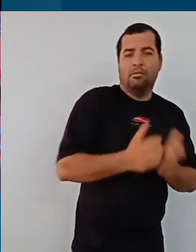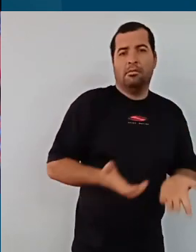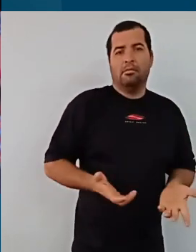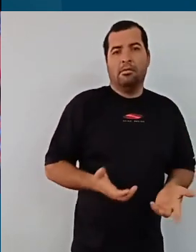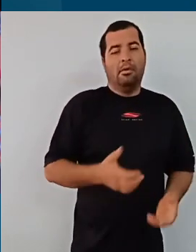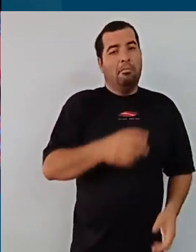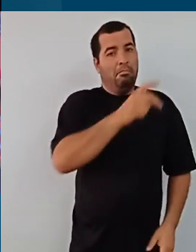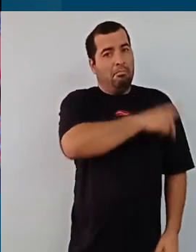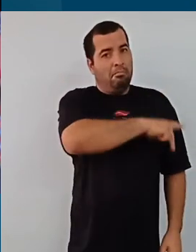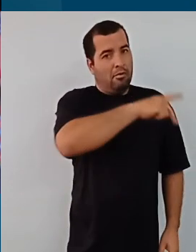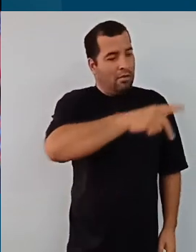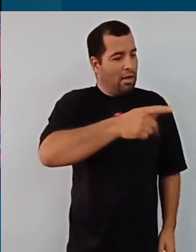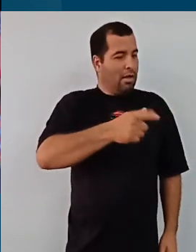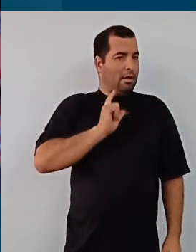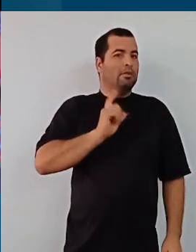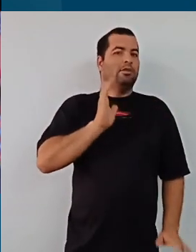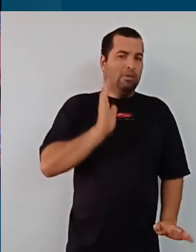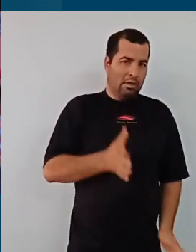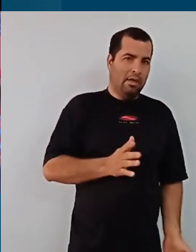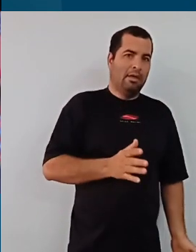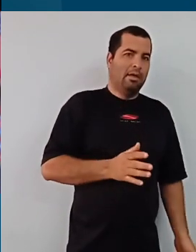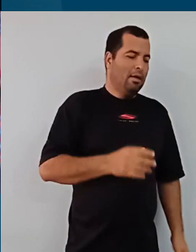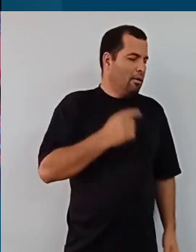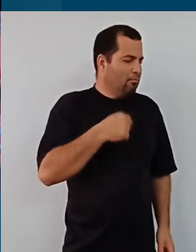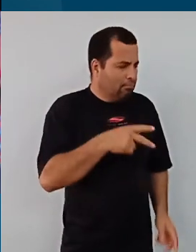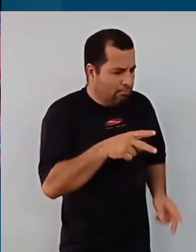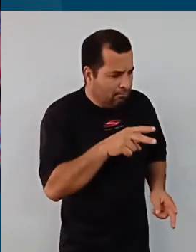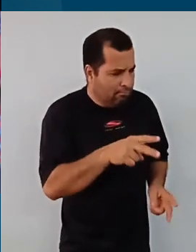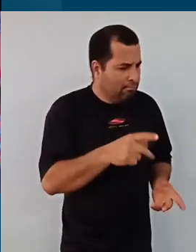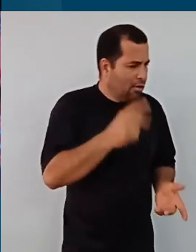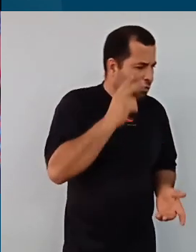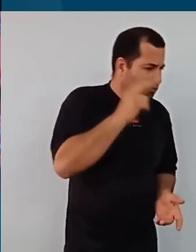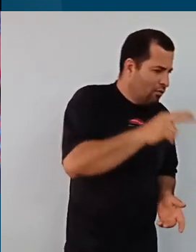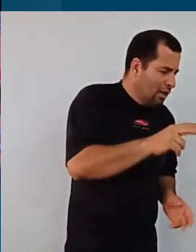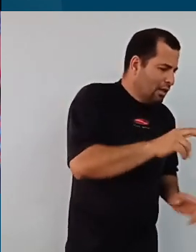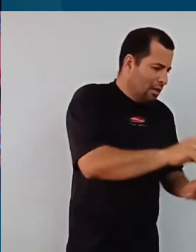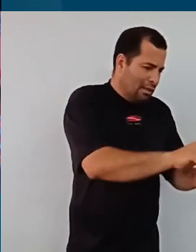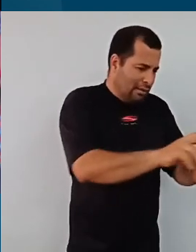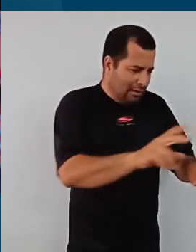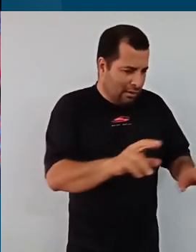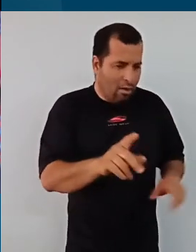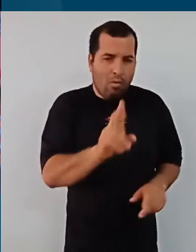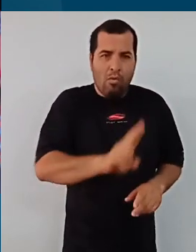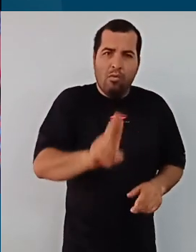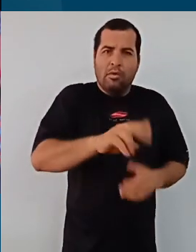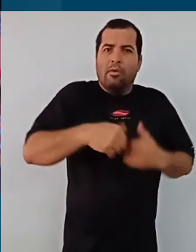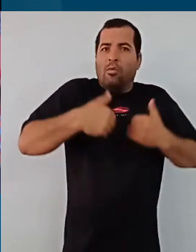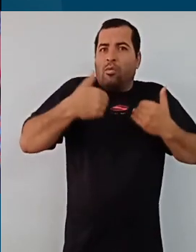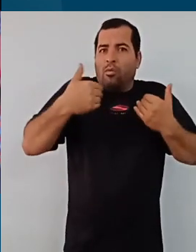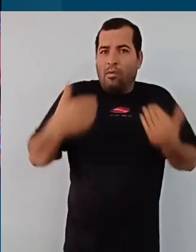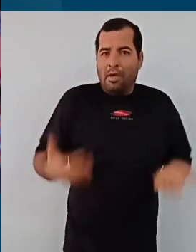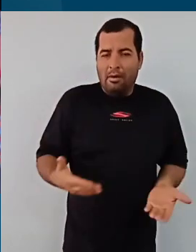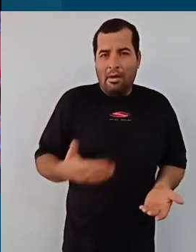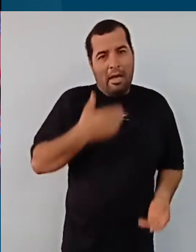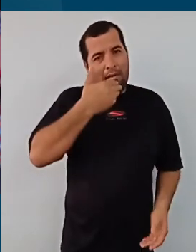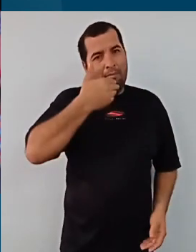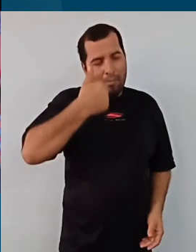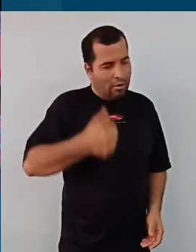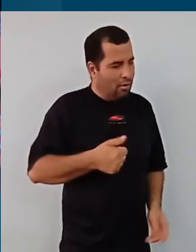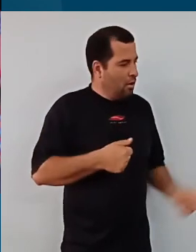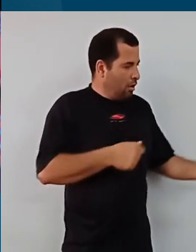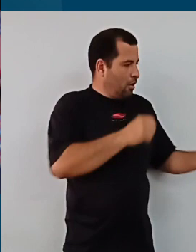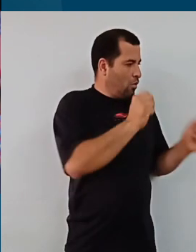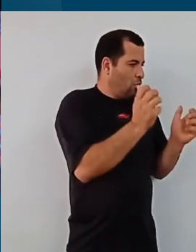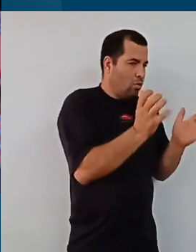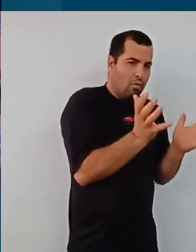dizer, é o professor antes desse estudante que olha para essa caixa enorme de ferramentas e vai dizer assim, bom, eu tenho esse grupo